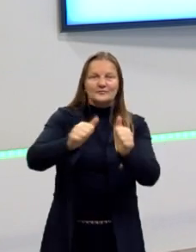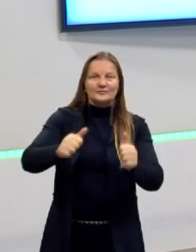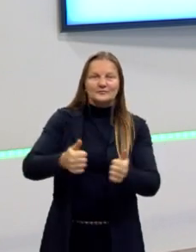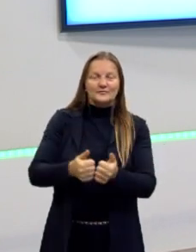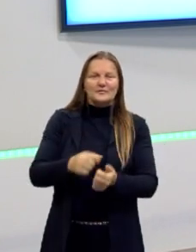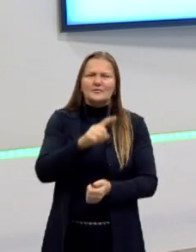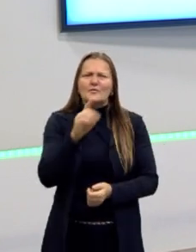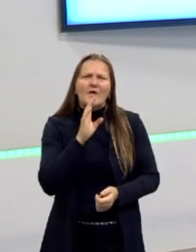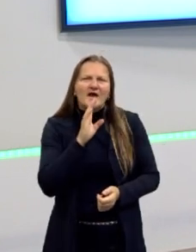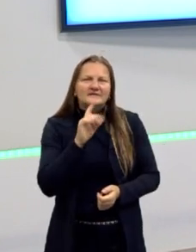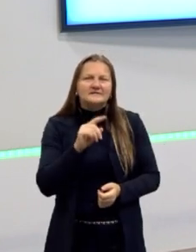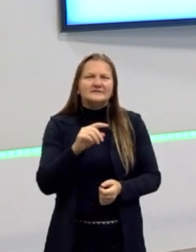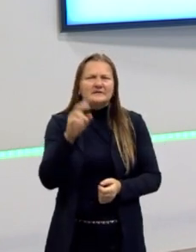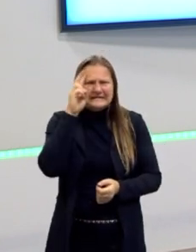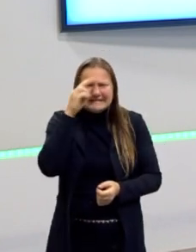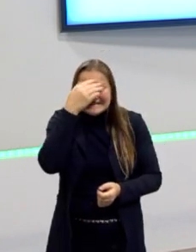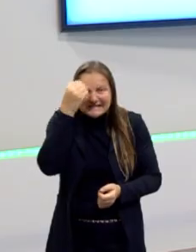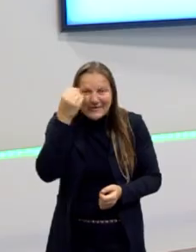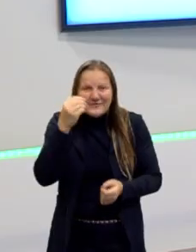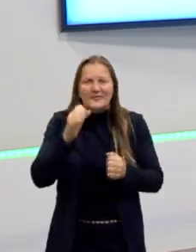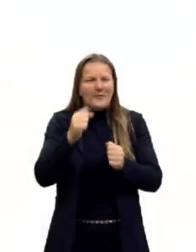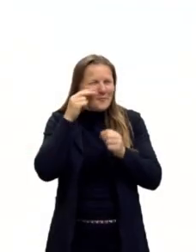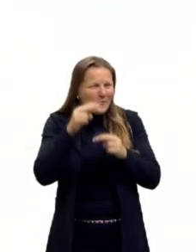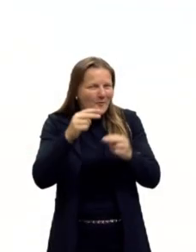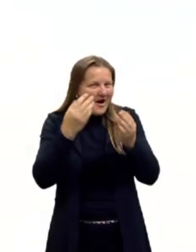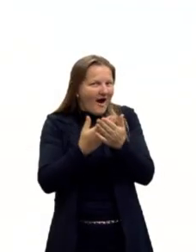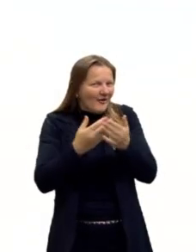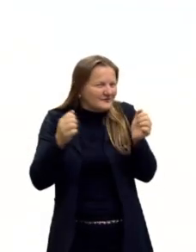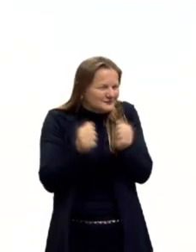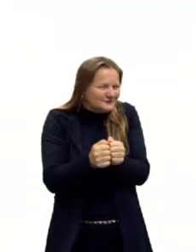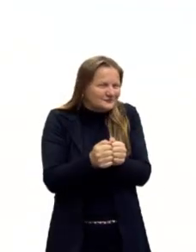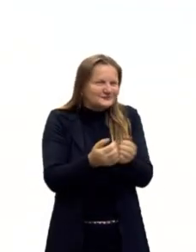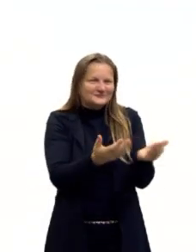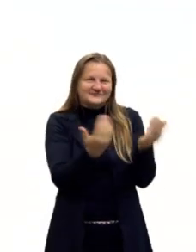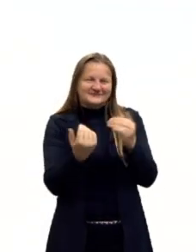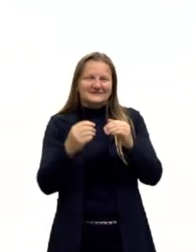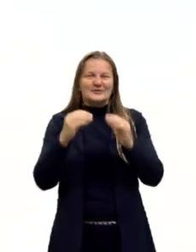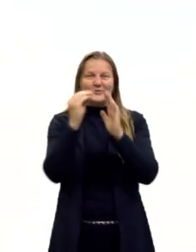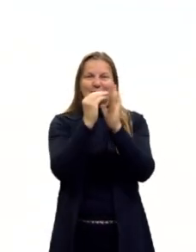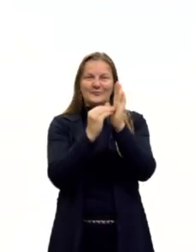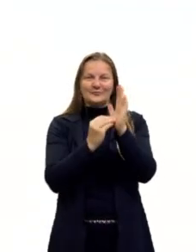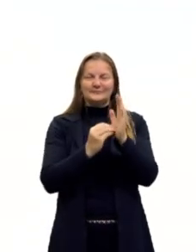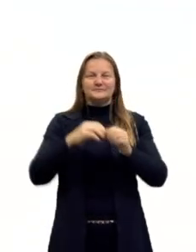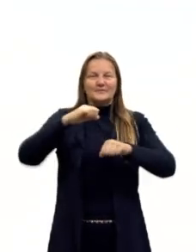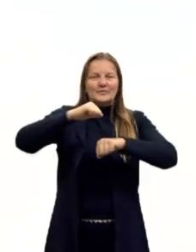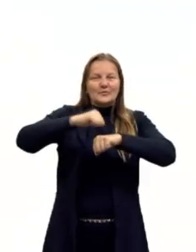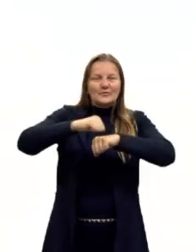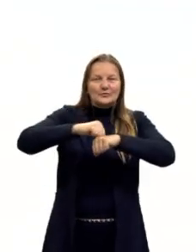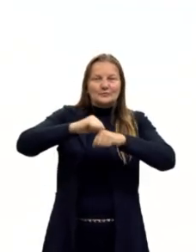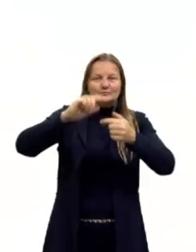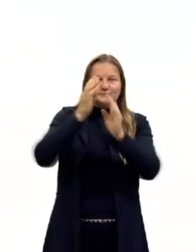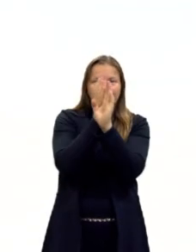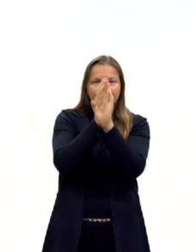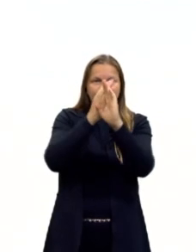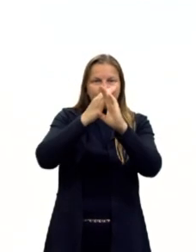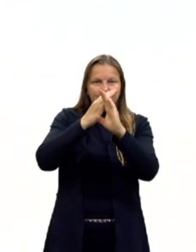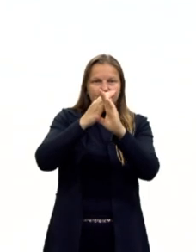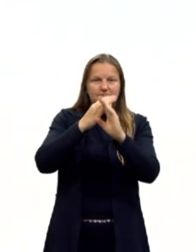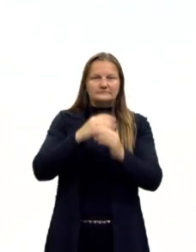conhecem ou não lembram então fiquem aí de olho na nossa aula de hoje que nós vamos trabalhar os sólidos de revolução